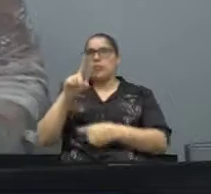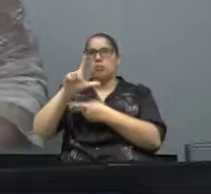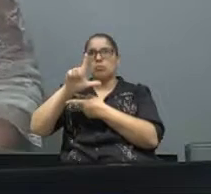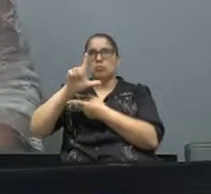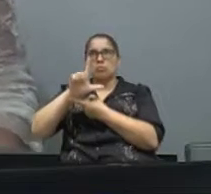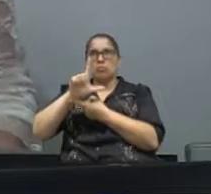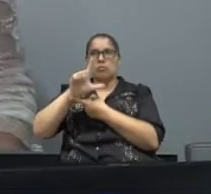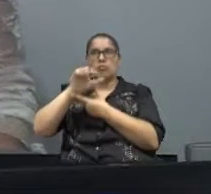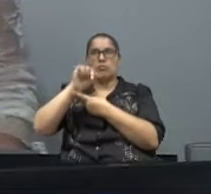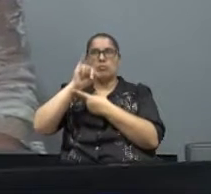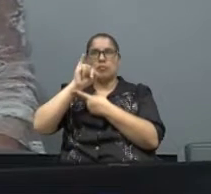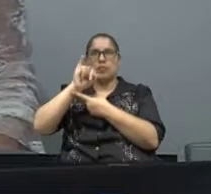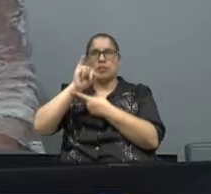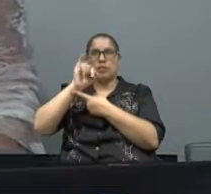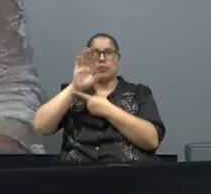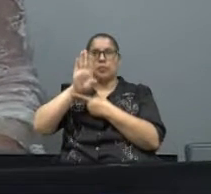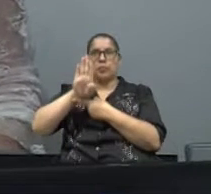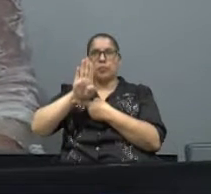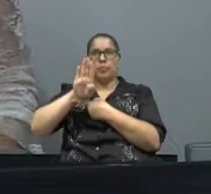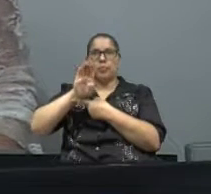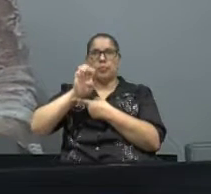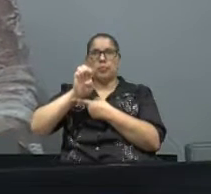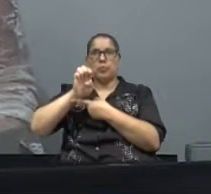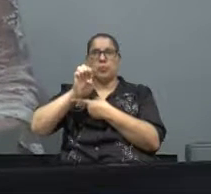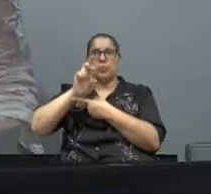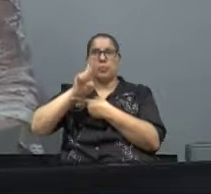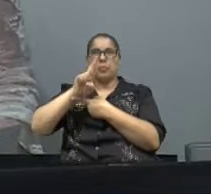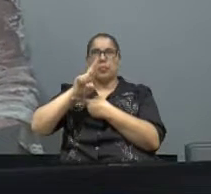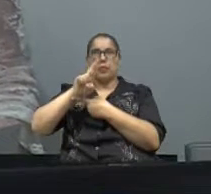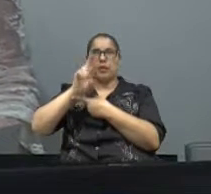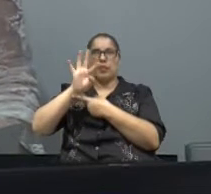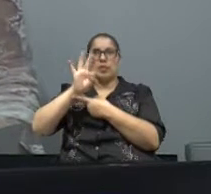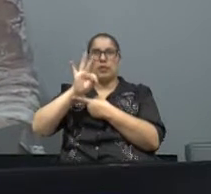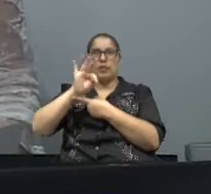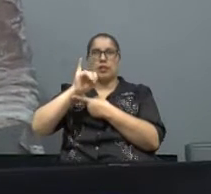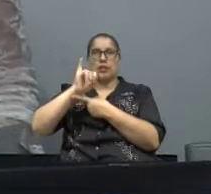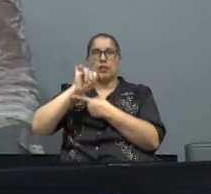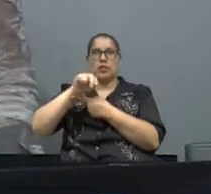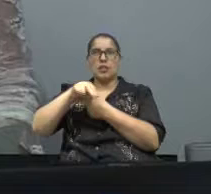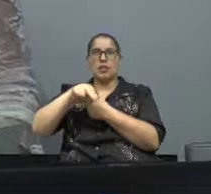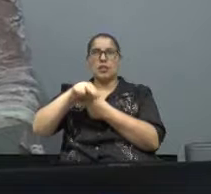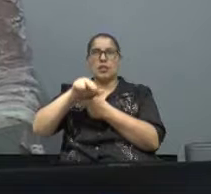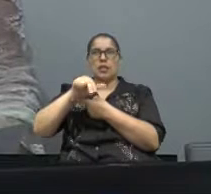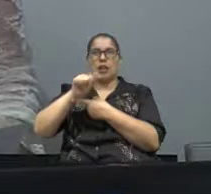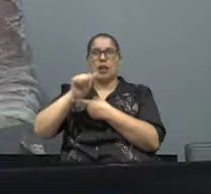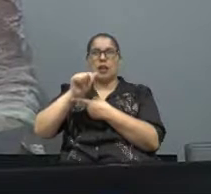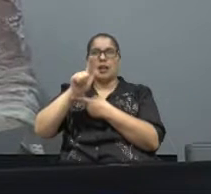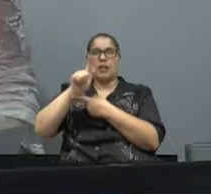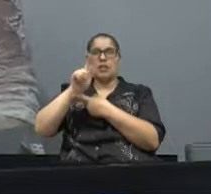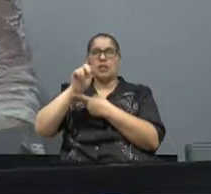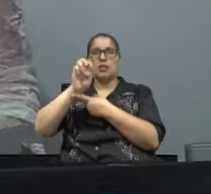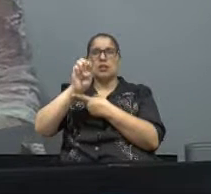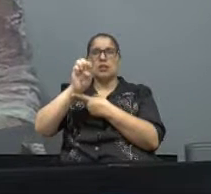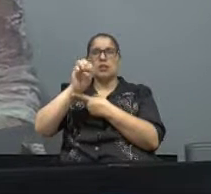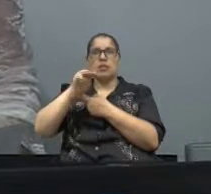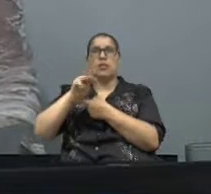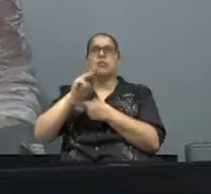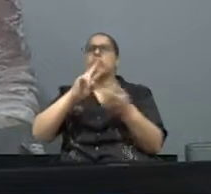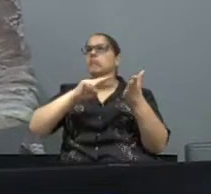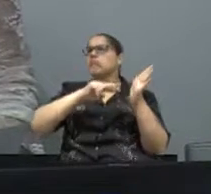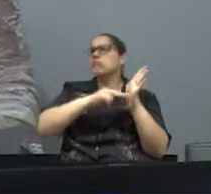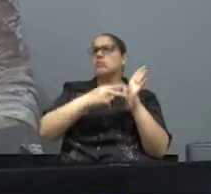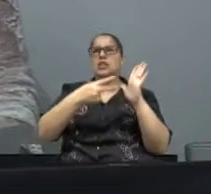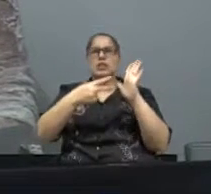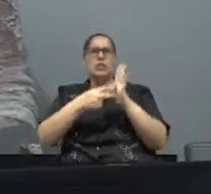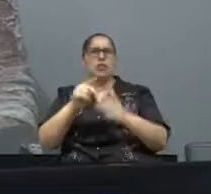né, mais preciso. Libertinagem é uma pessoa que não tem senso de respeito, que usa